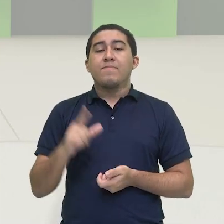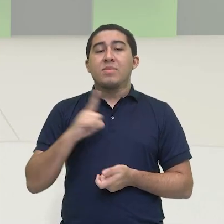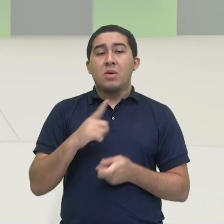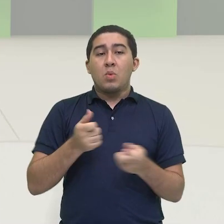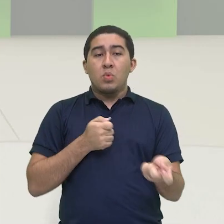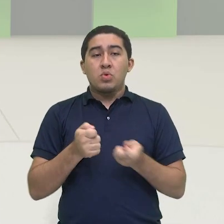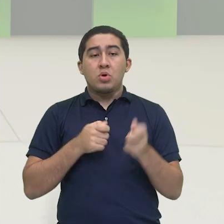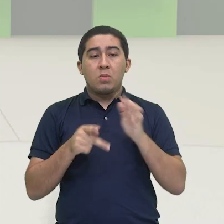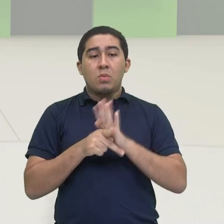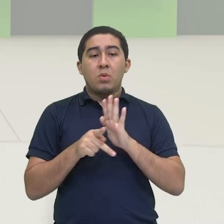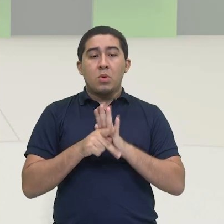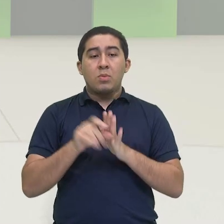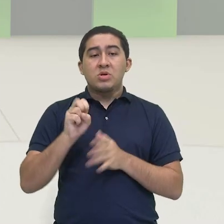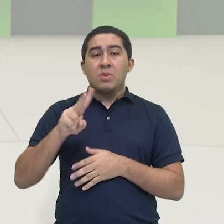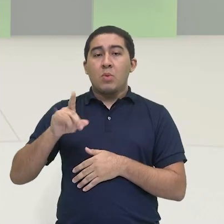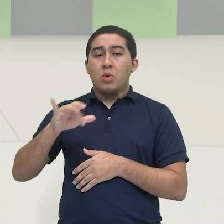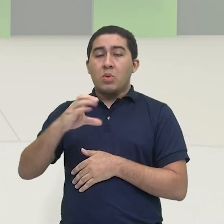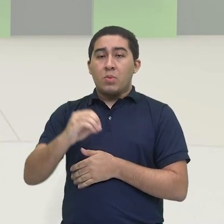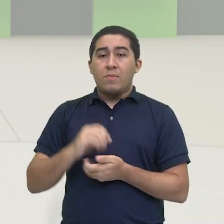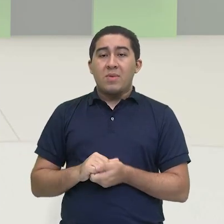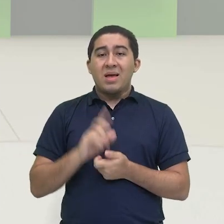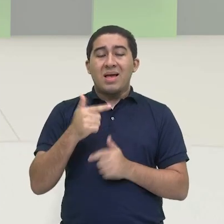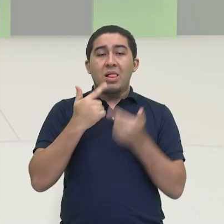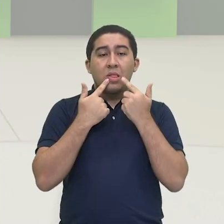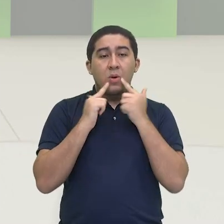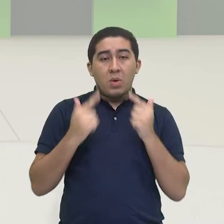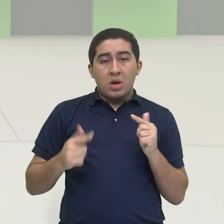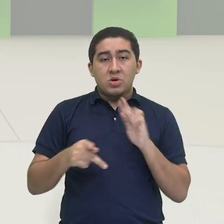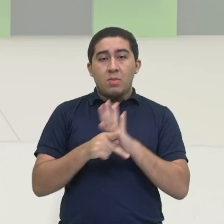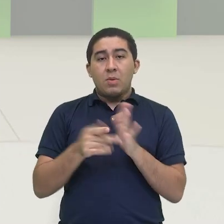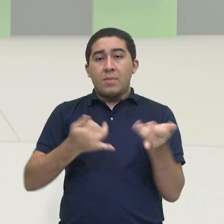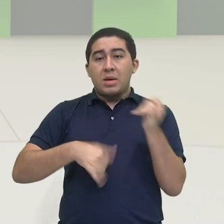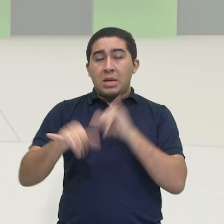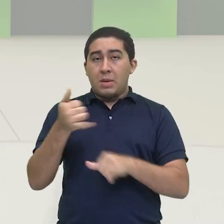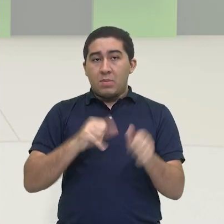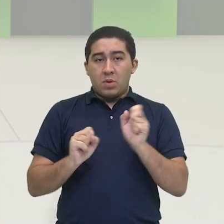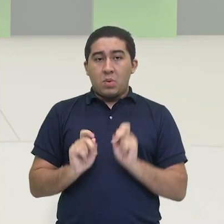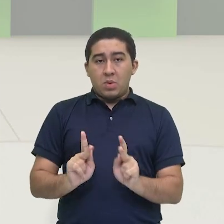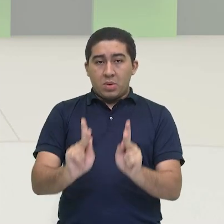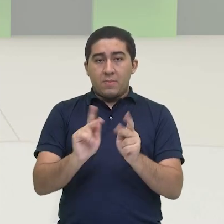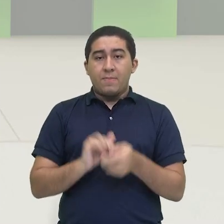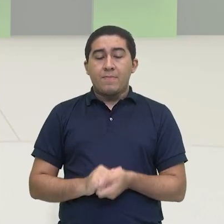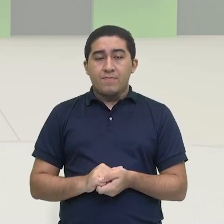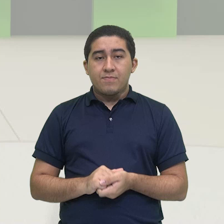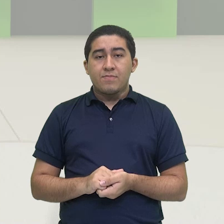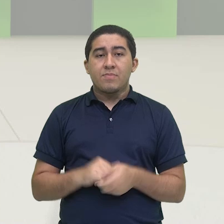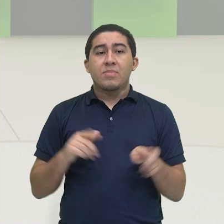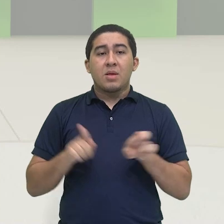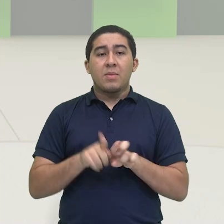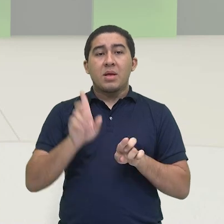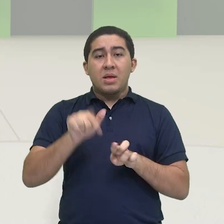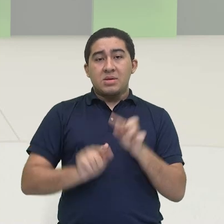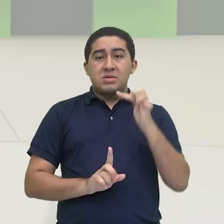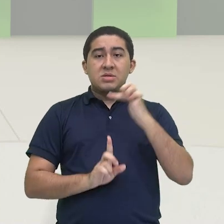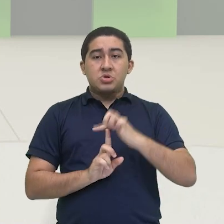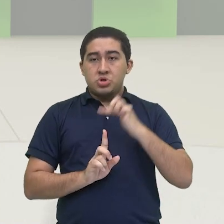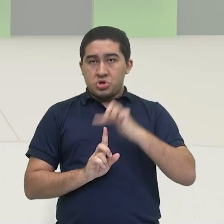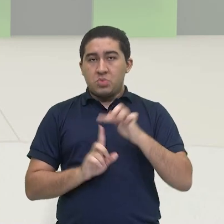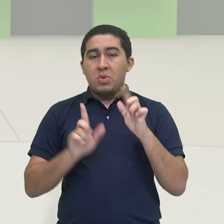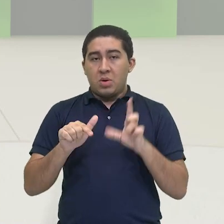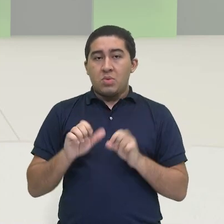domínio simbólico, que é a linguagem da química, tá? E esse tipo de domínio, que